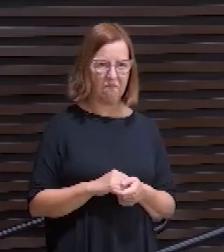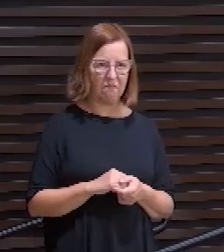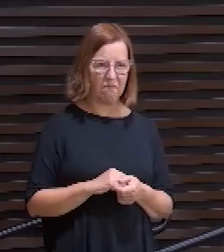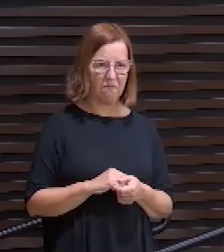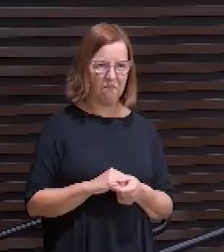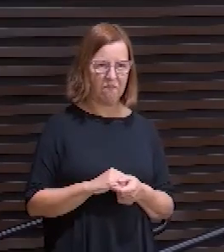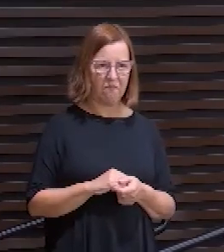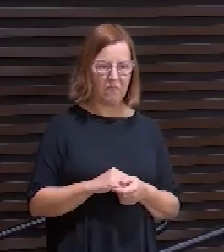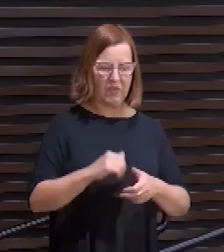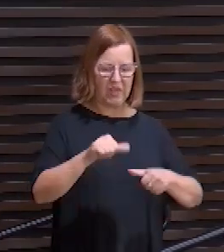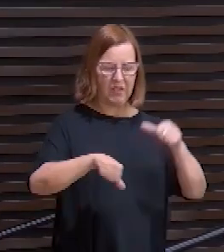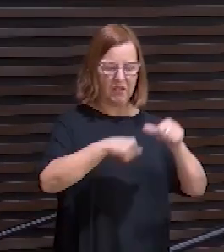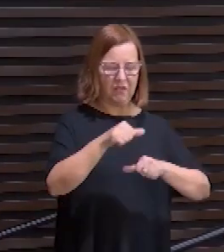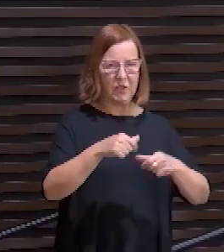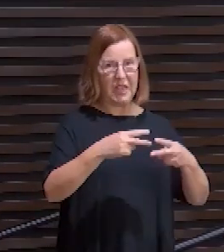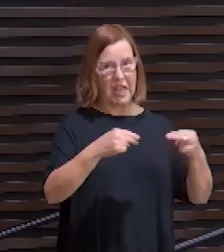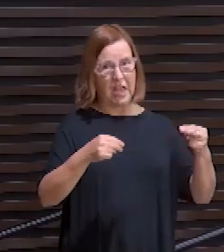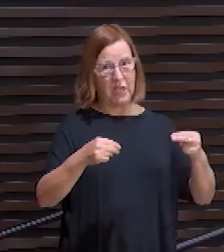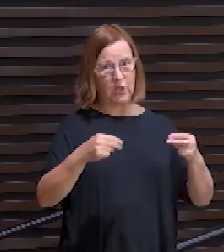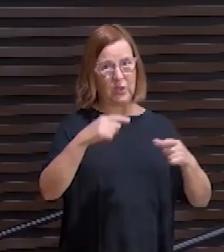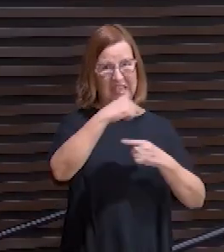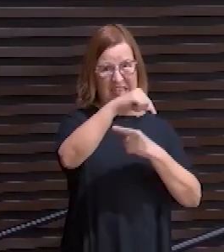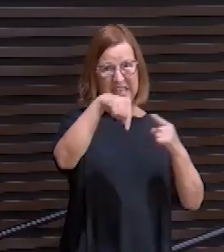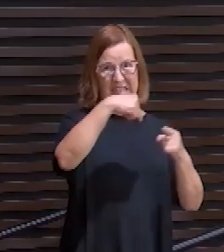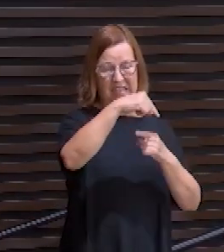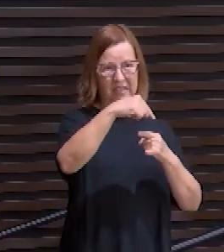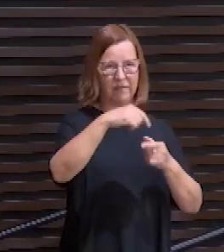Distorcendo as coisas sagradas,